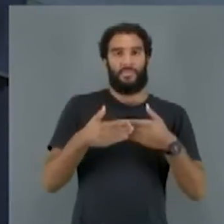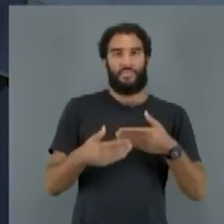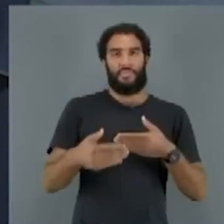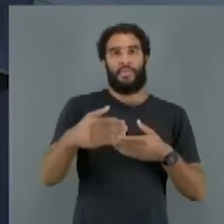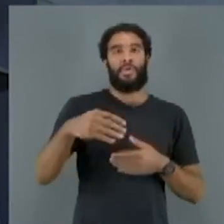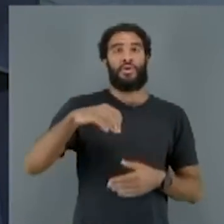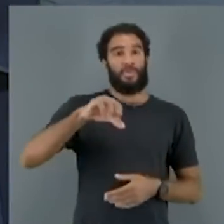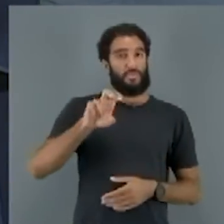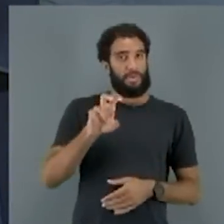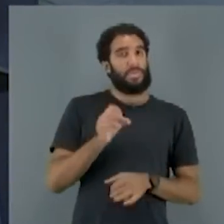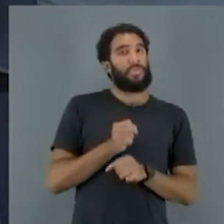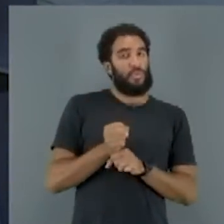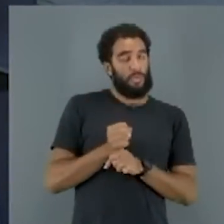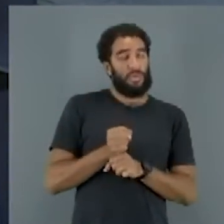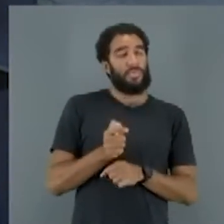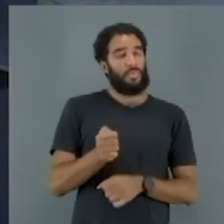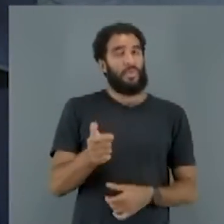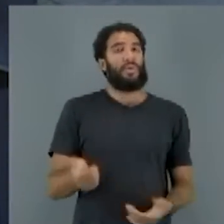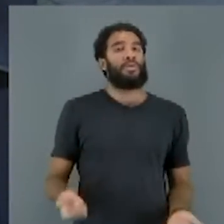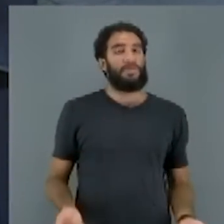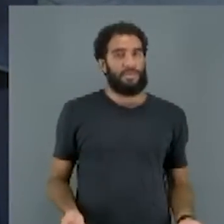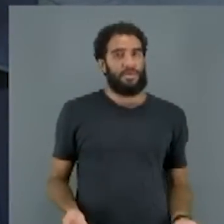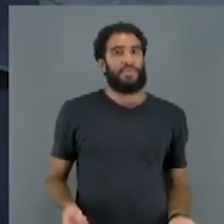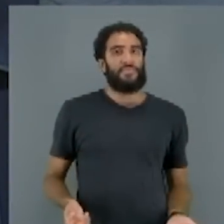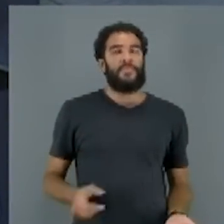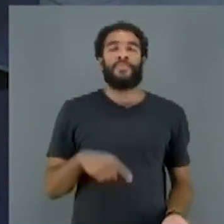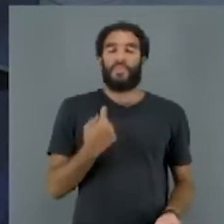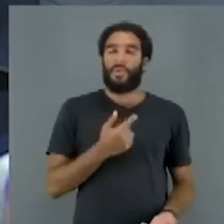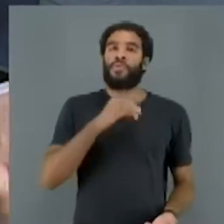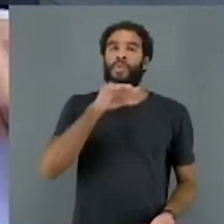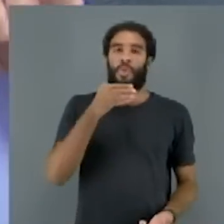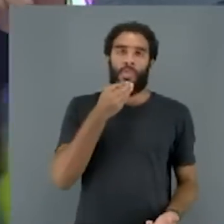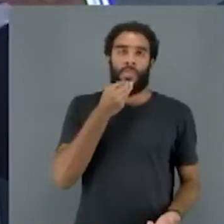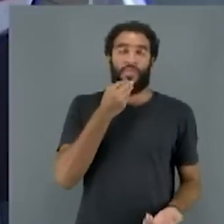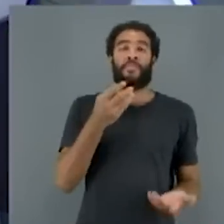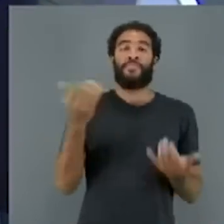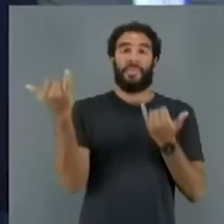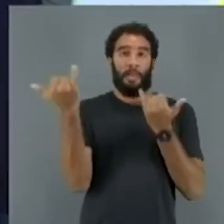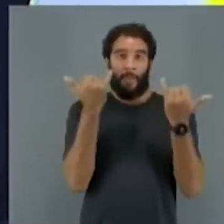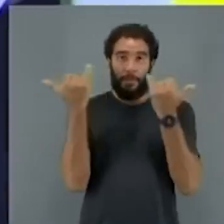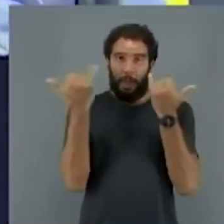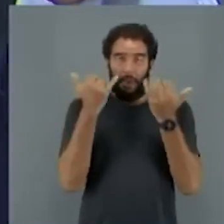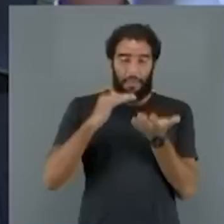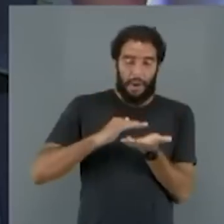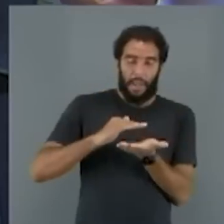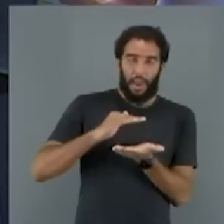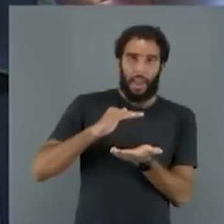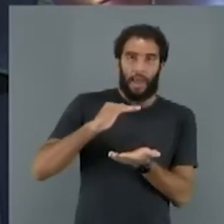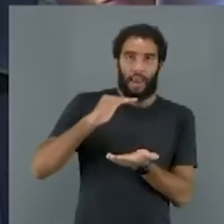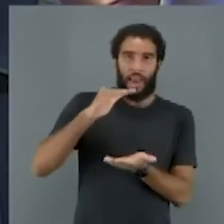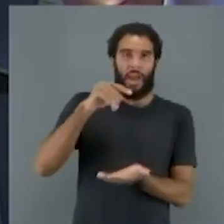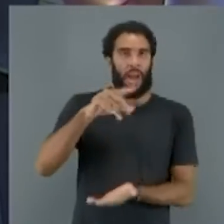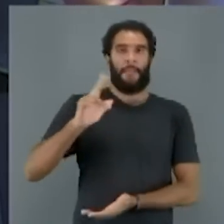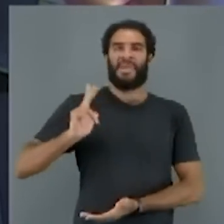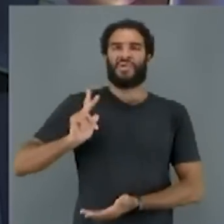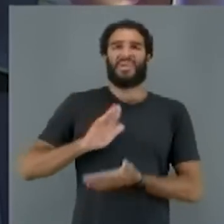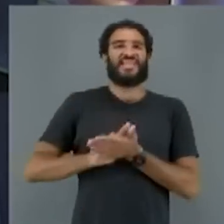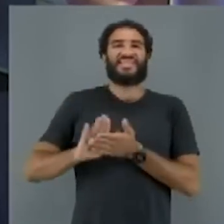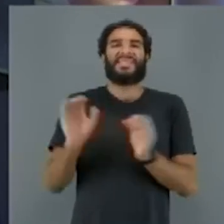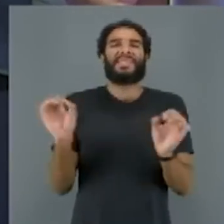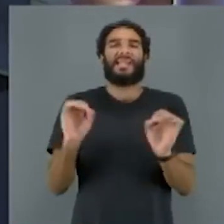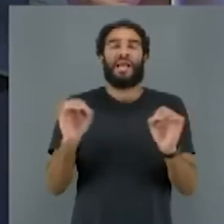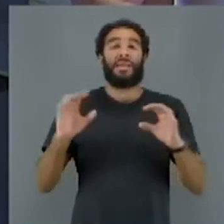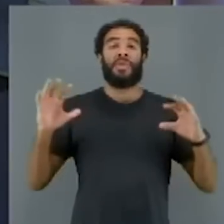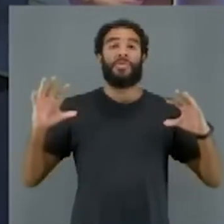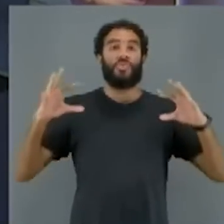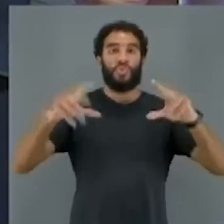95 anos. Então nós teremos essa oportunidade. As informações aqui, nenhuma delas de cunho pessoal, todas